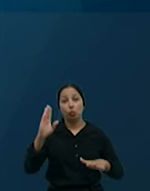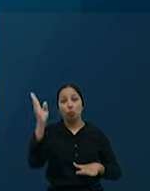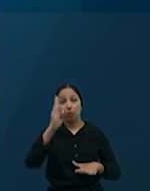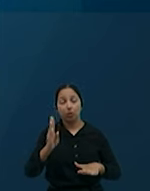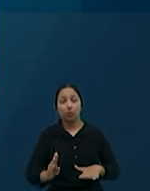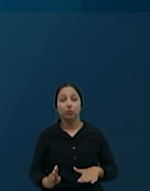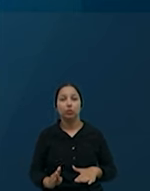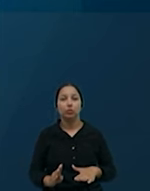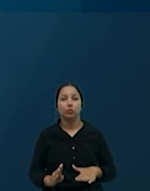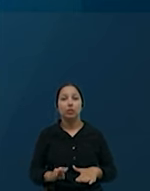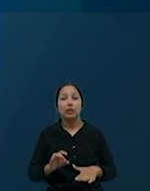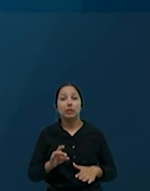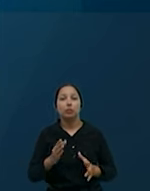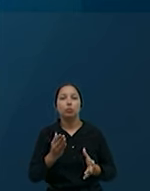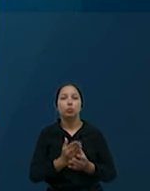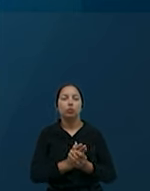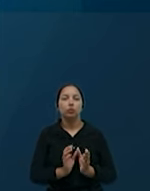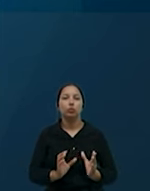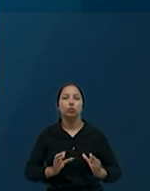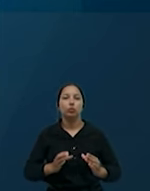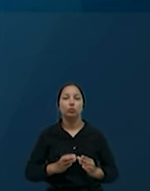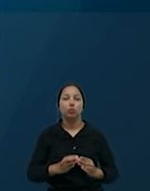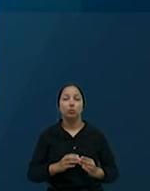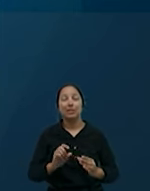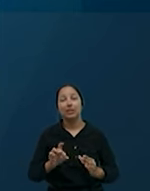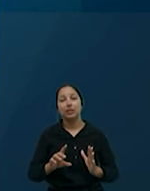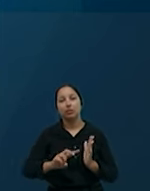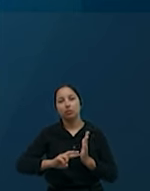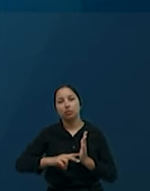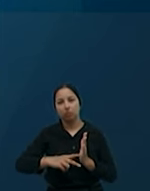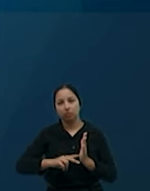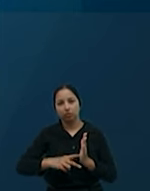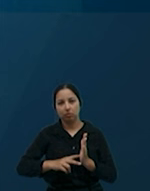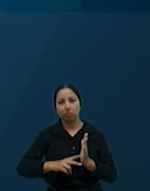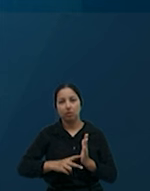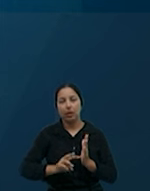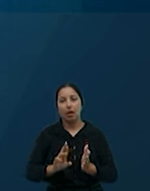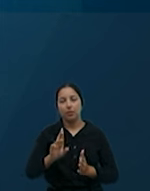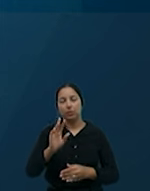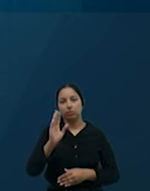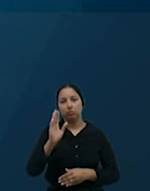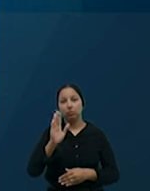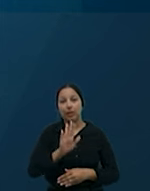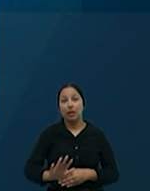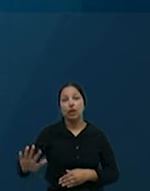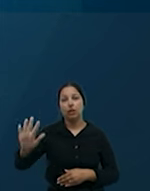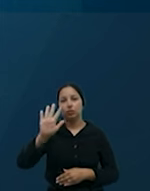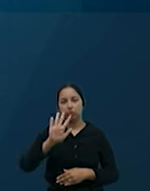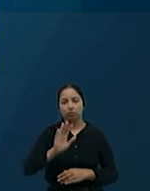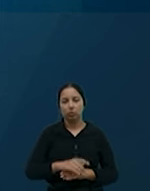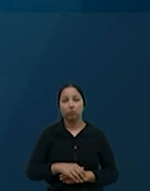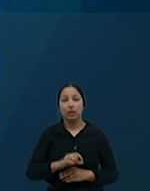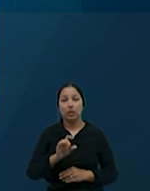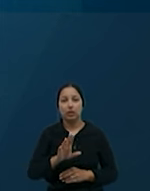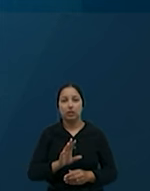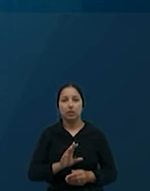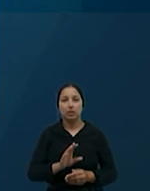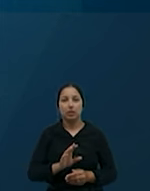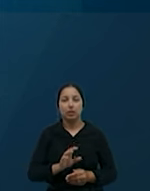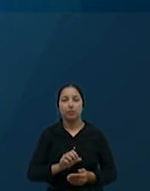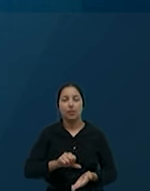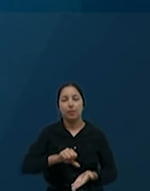entidade sindical que tivesse representação nacional, em que a própria base territorial seja toda a extensão do